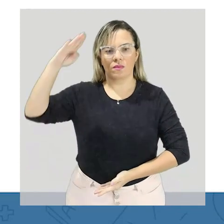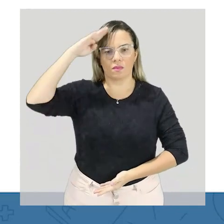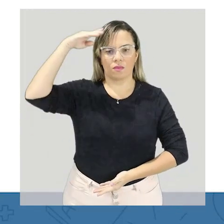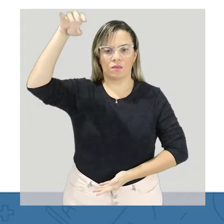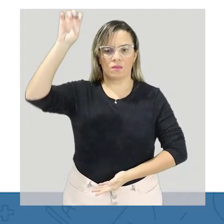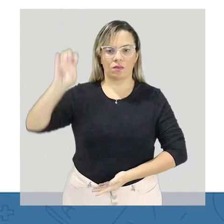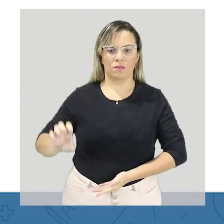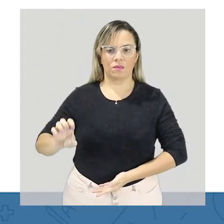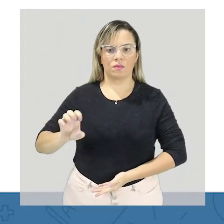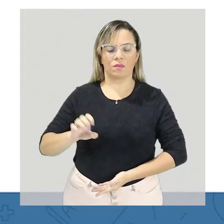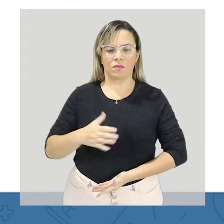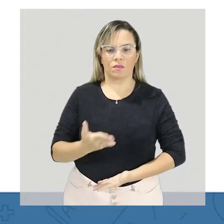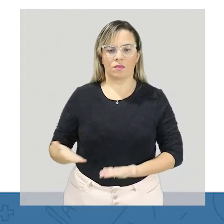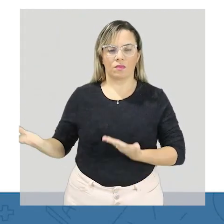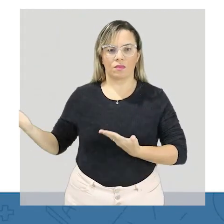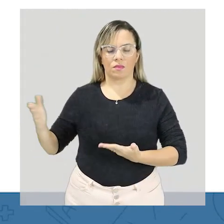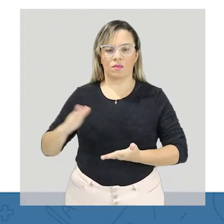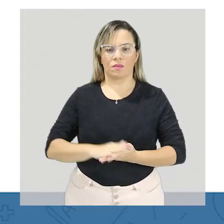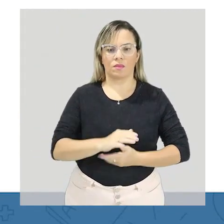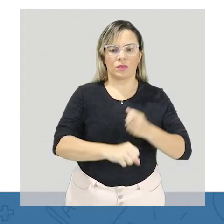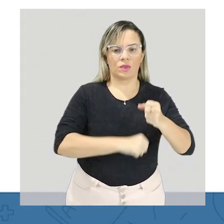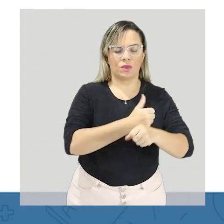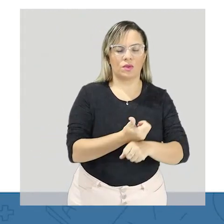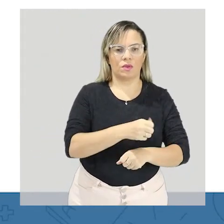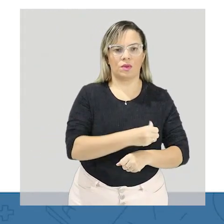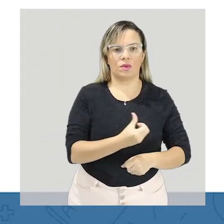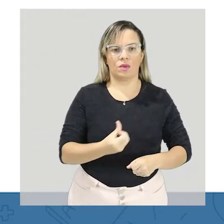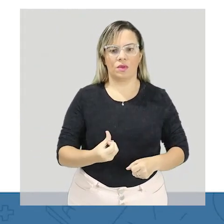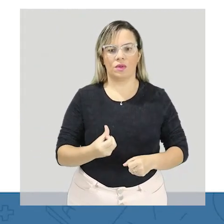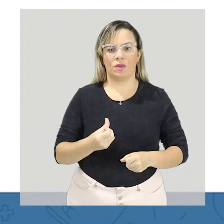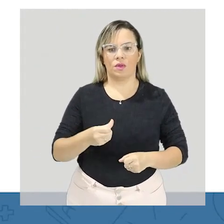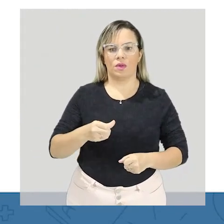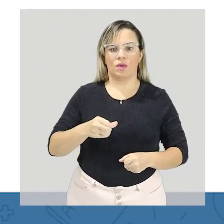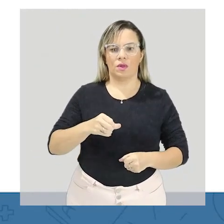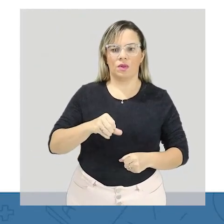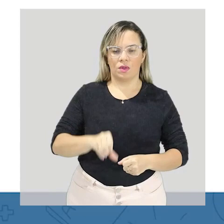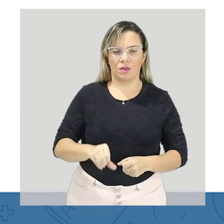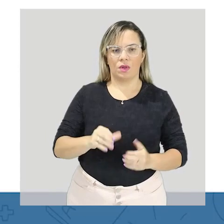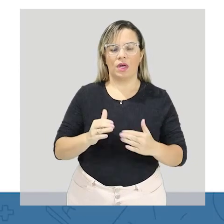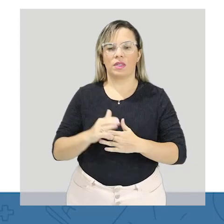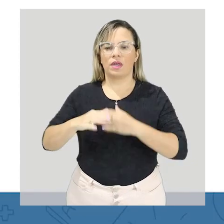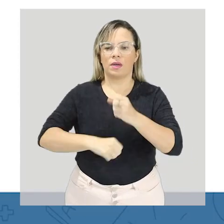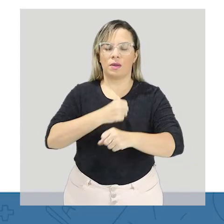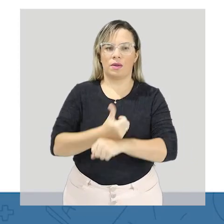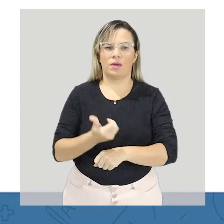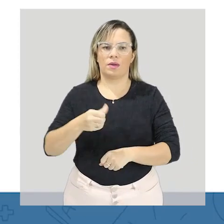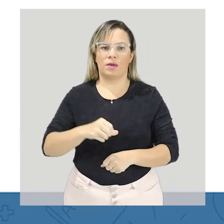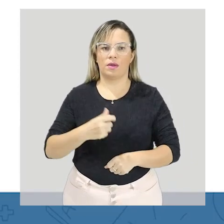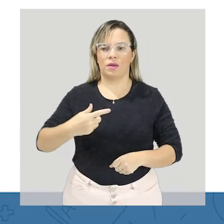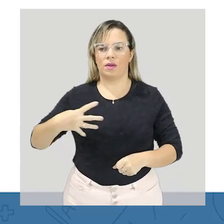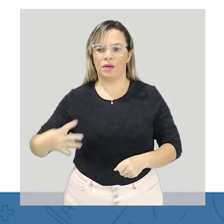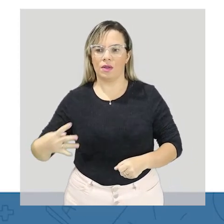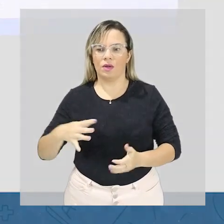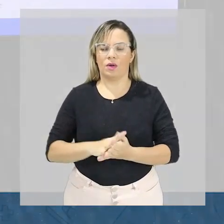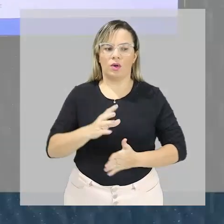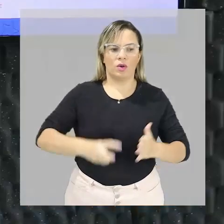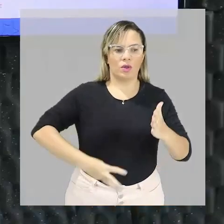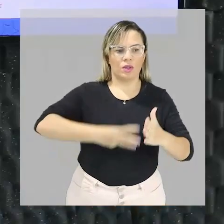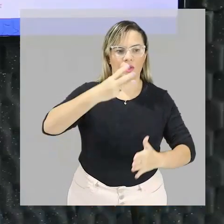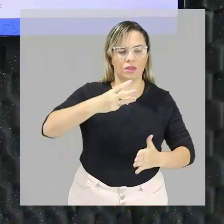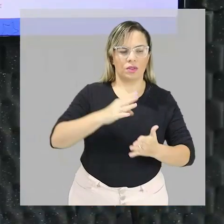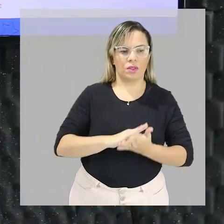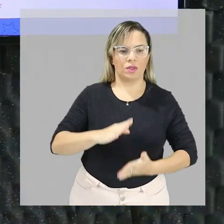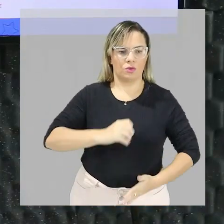Emílio Garrastazu Médici, 69 e 74, o terceiro general-presidente do regime